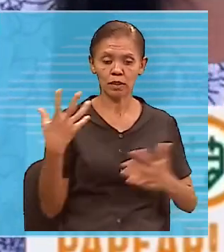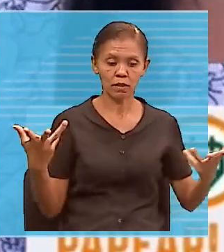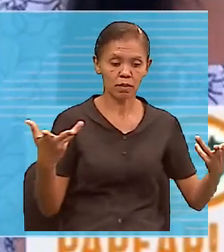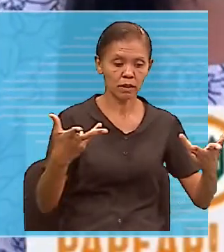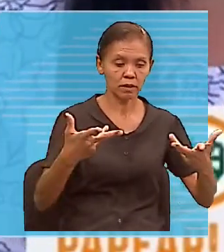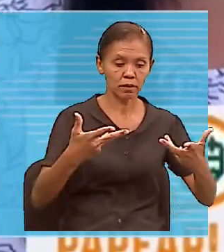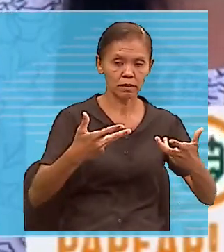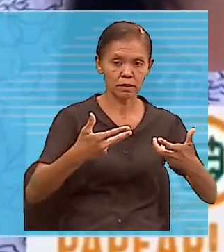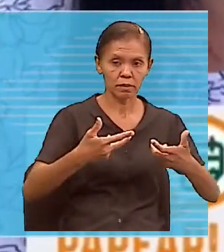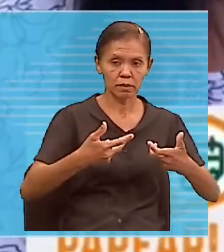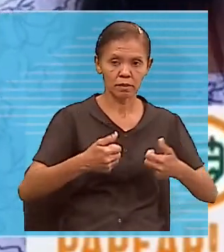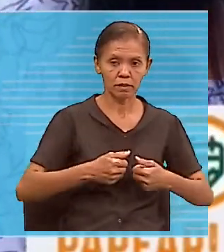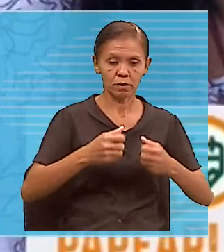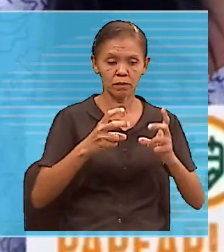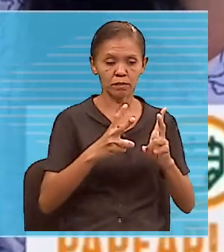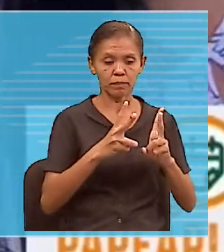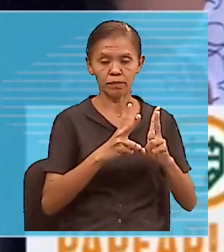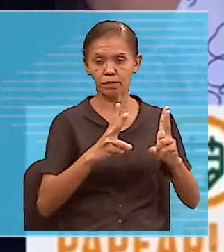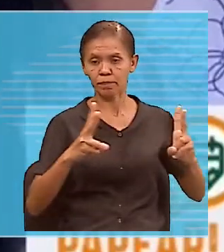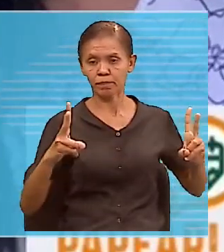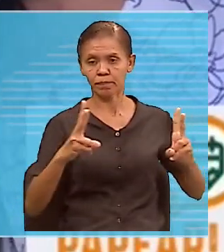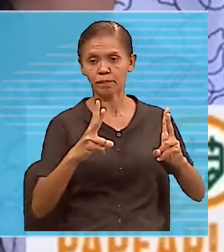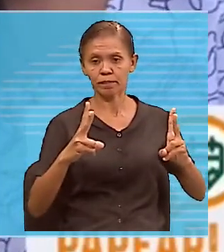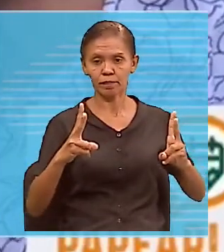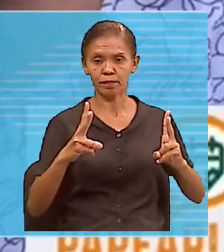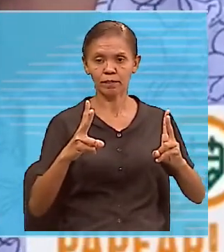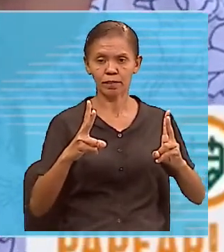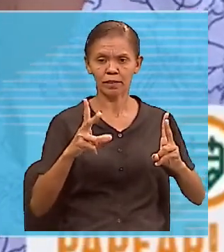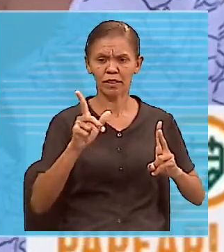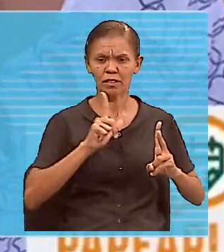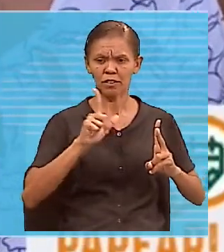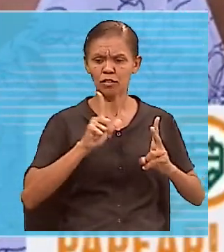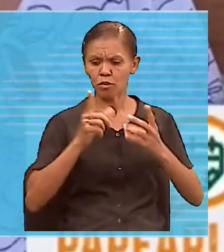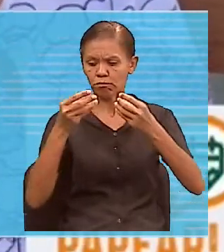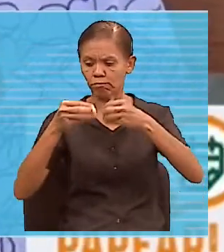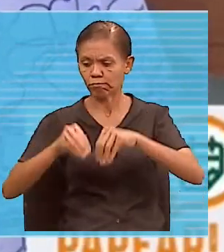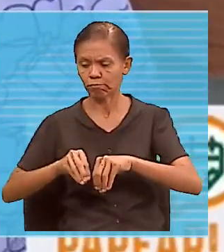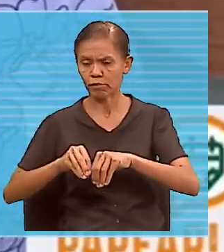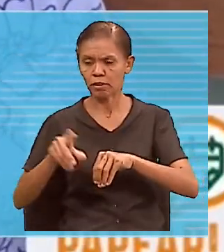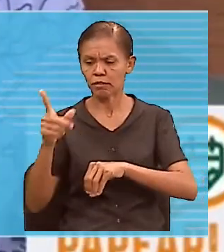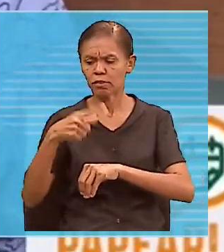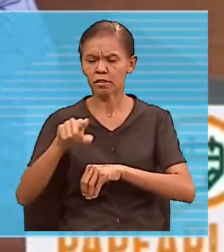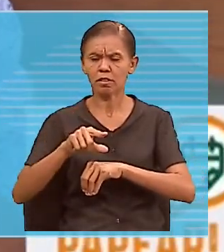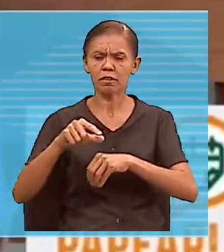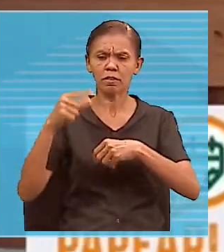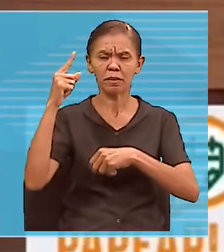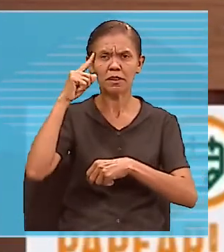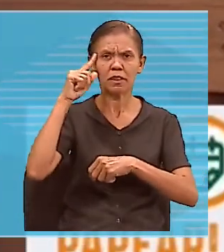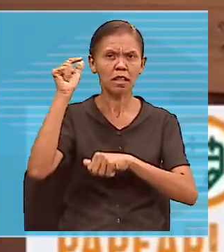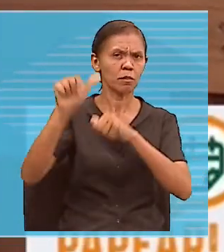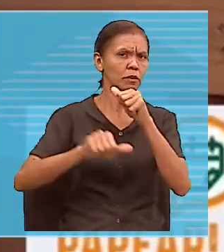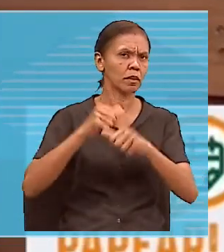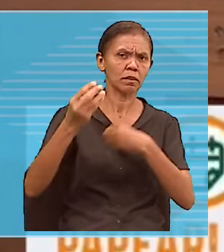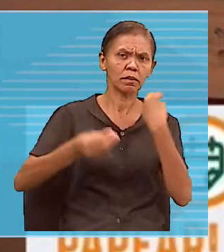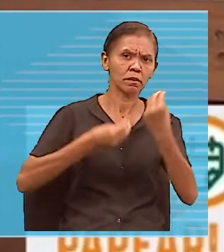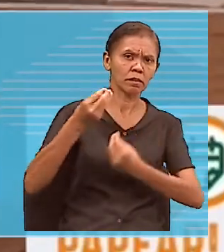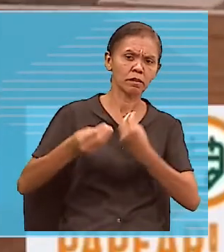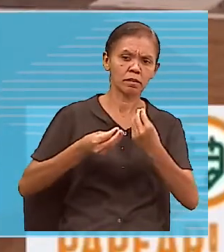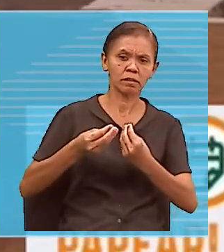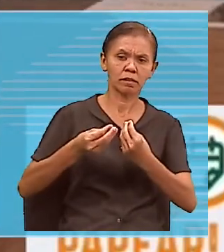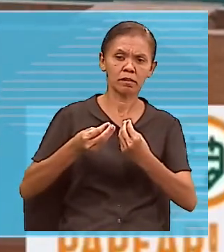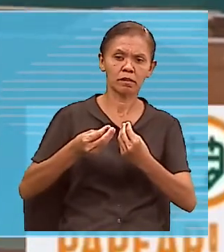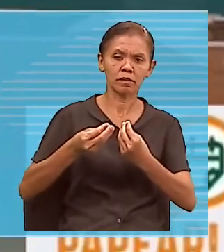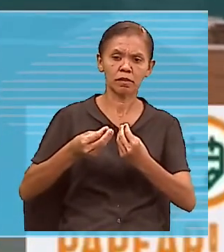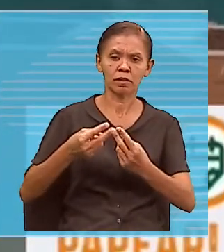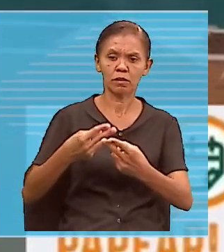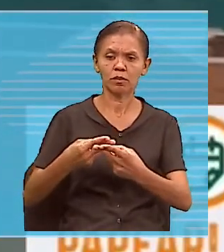vocês pensaram em reverter isso? Sim, através dessa forma, através de projetos, temos projetos de leitura, agora temos essa